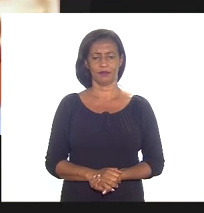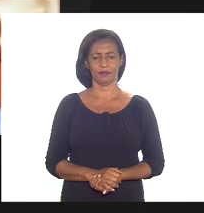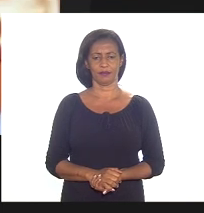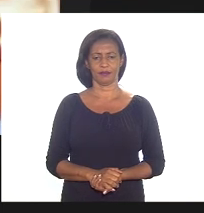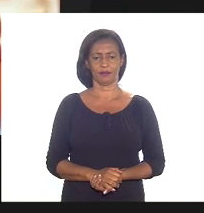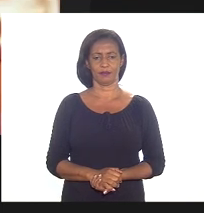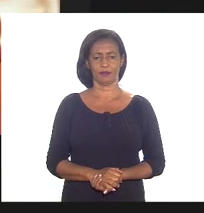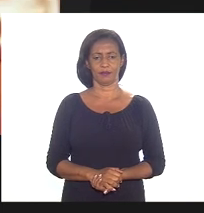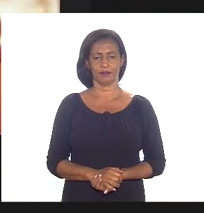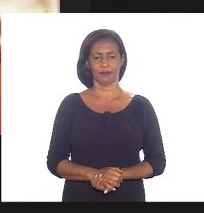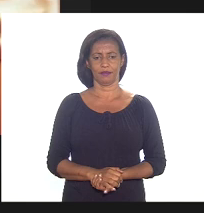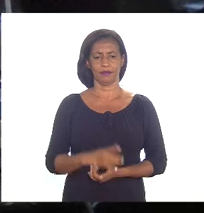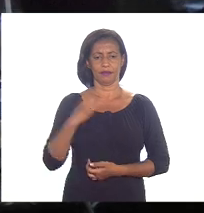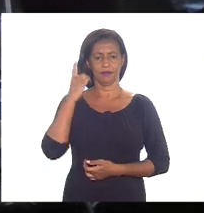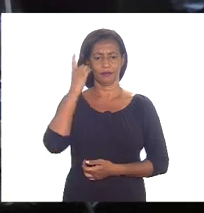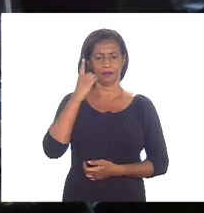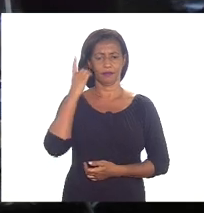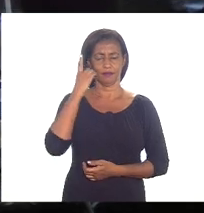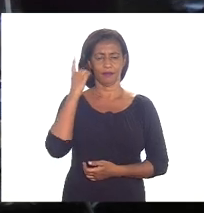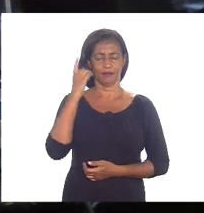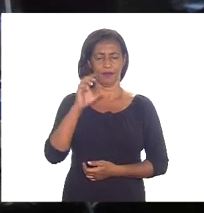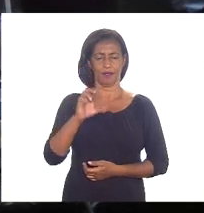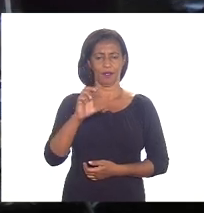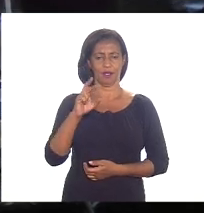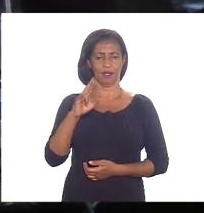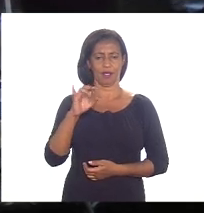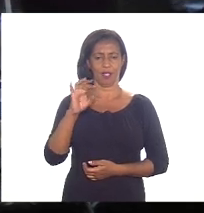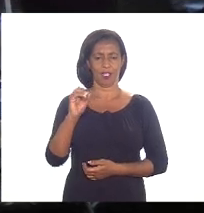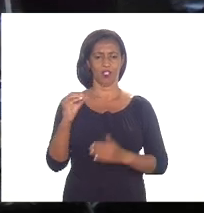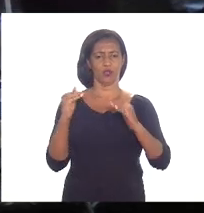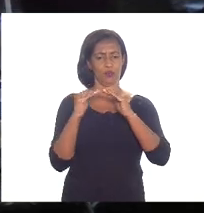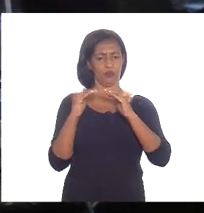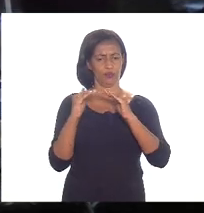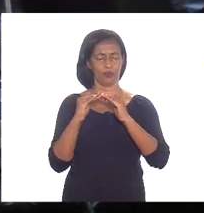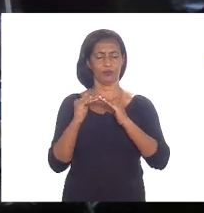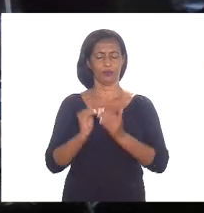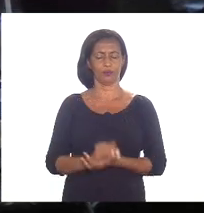Favorável, Cristo. Deputado Elton Cristo, favorável.